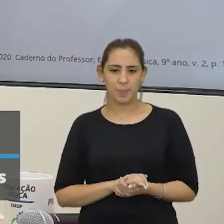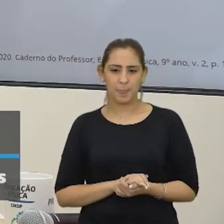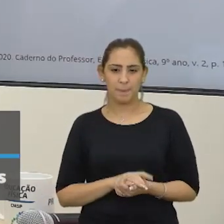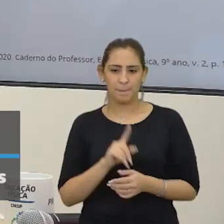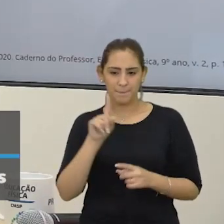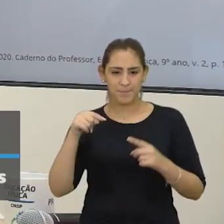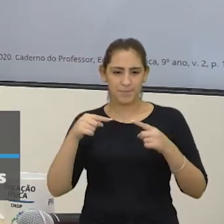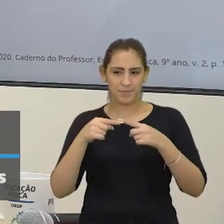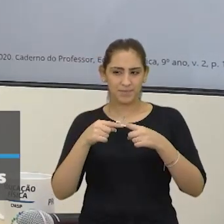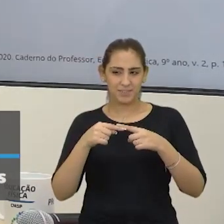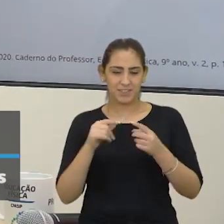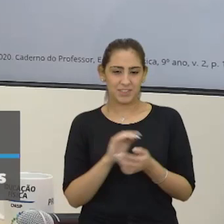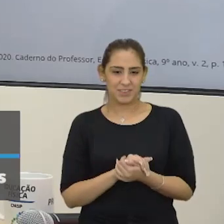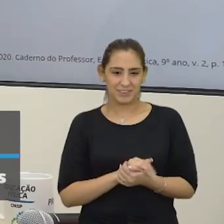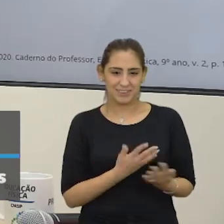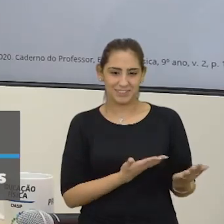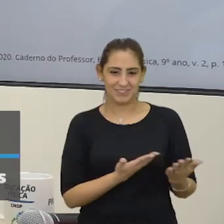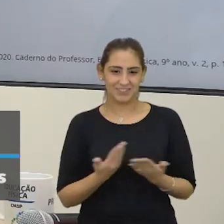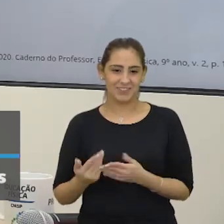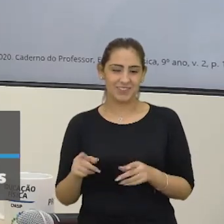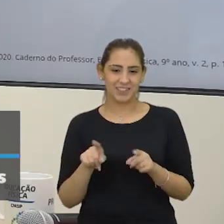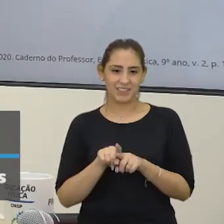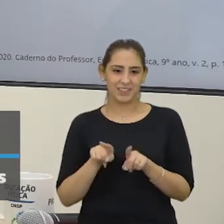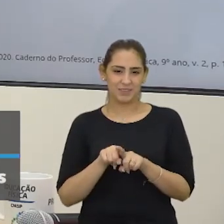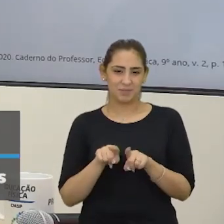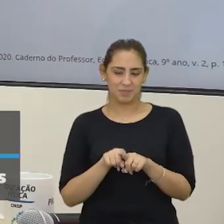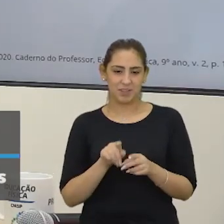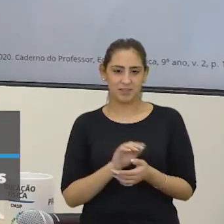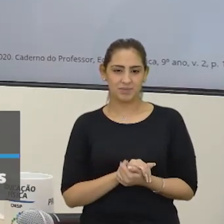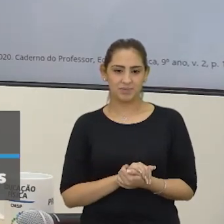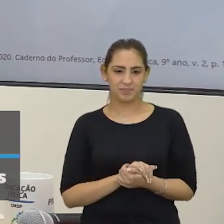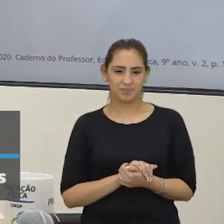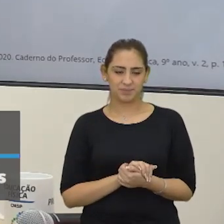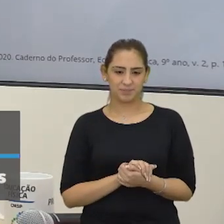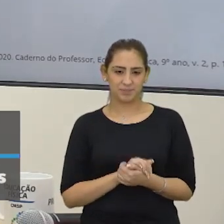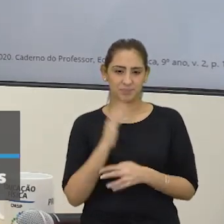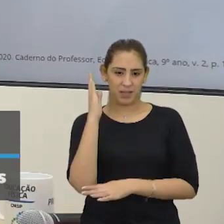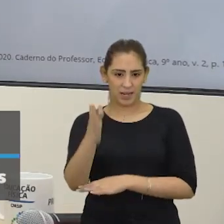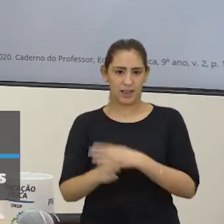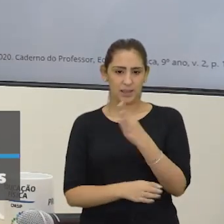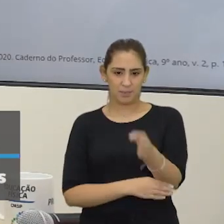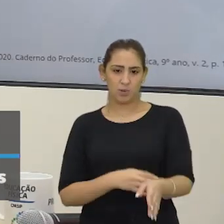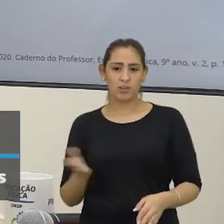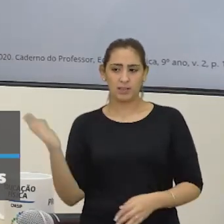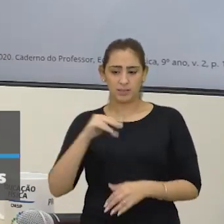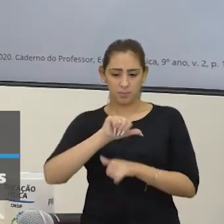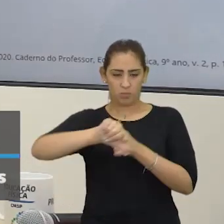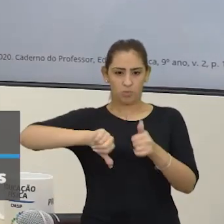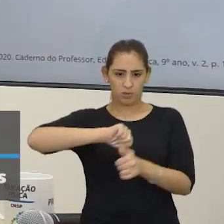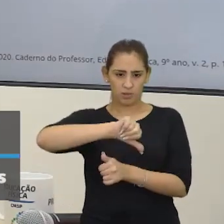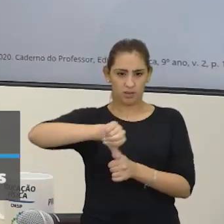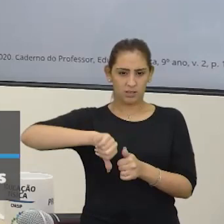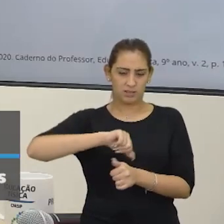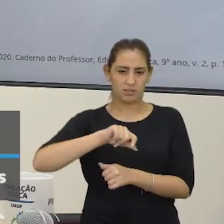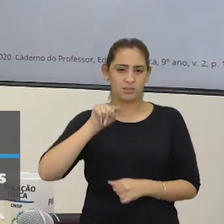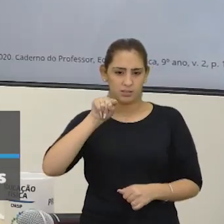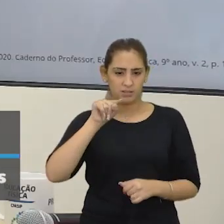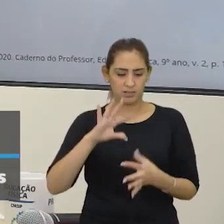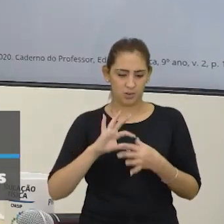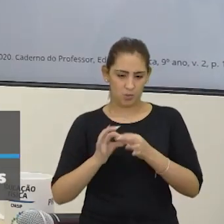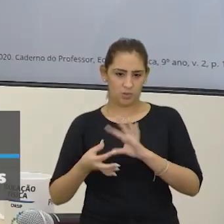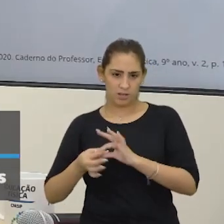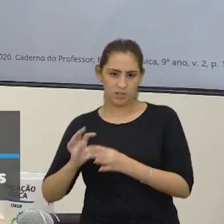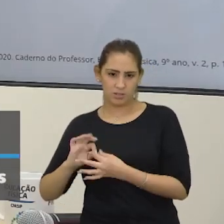essa questão de trazer o esporte paralímpico também, trazendo mudanças nesse contexto